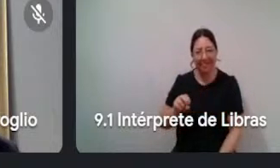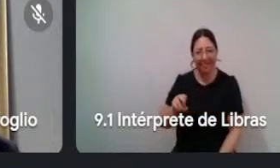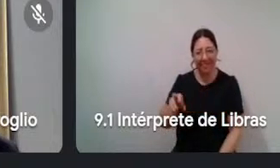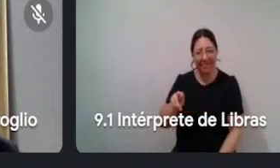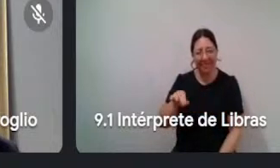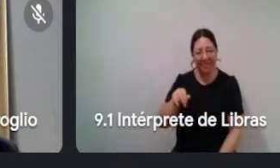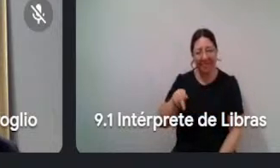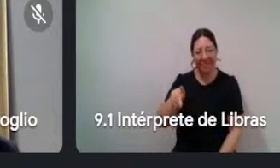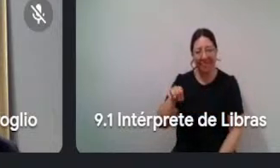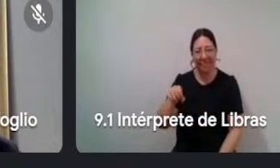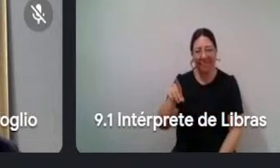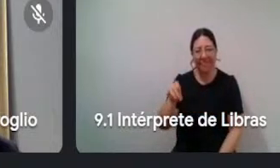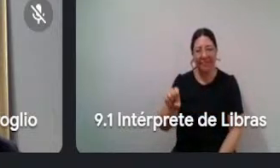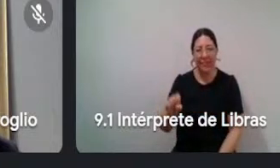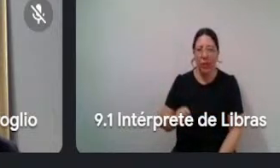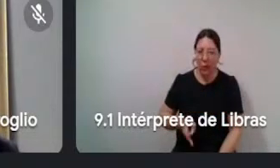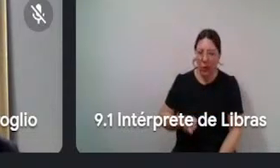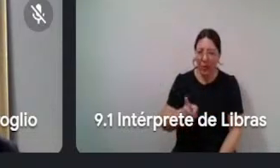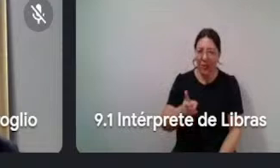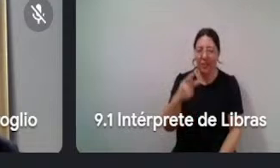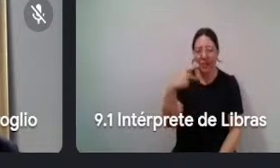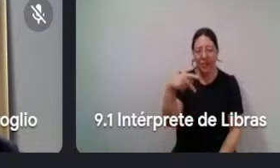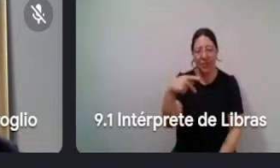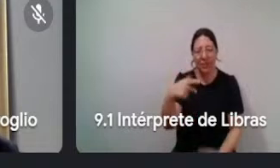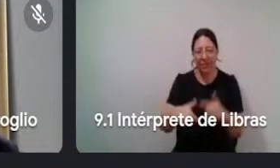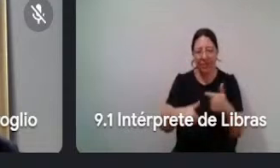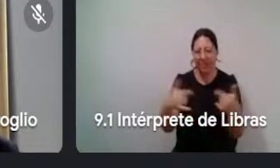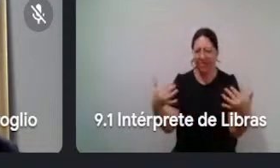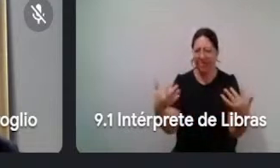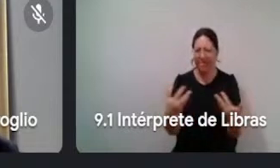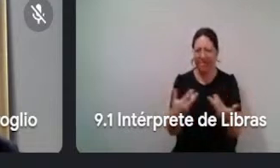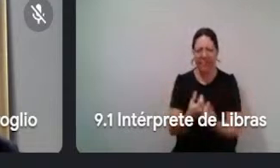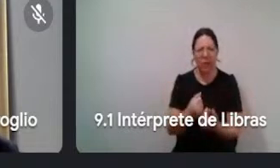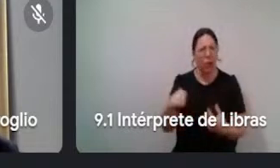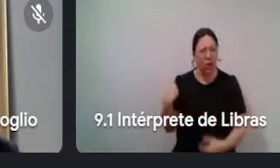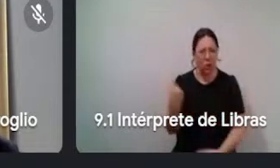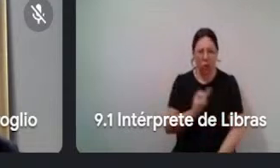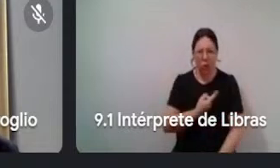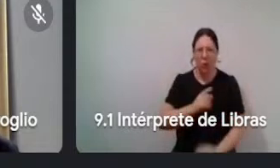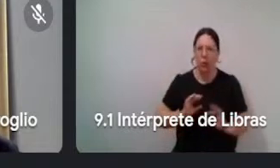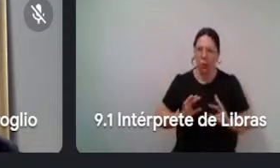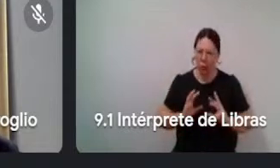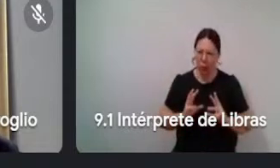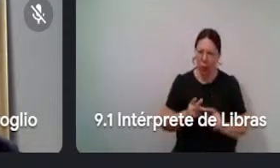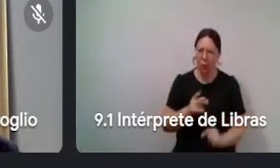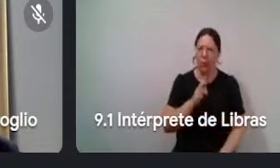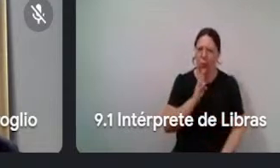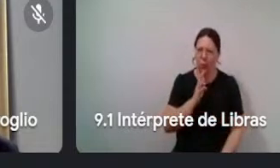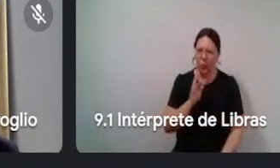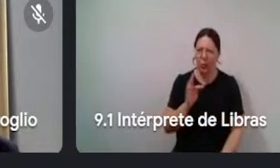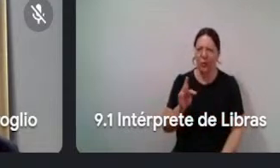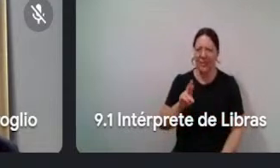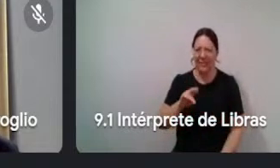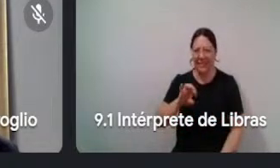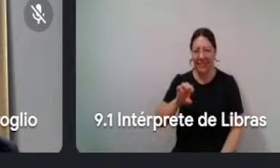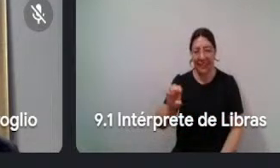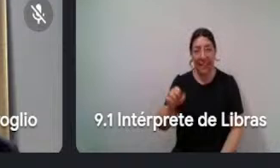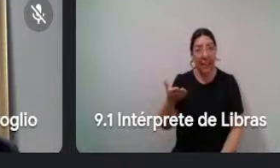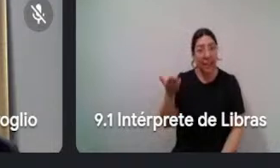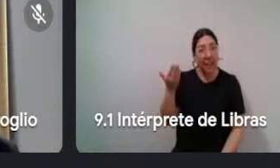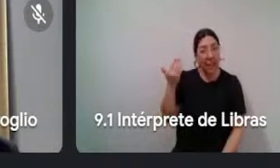que ele já fez aqui, que é de todos conhecido aqui no TRE, né, antes como presidente, agora como corregedor.